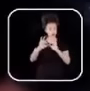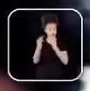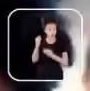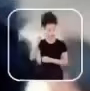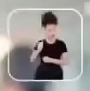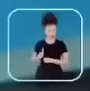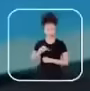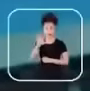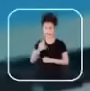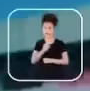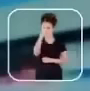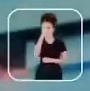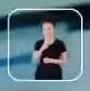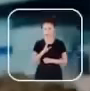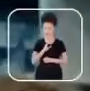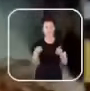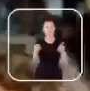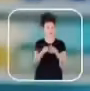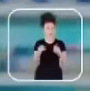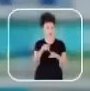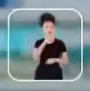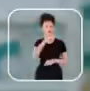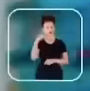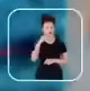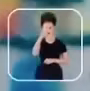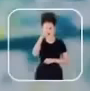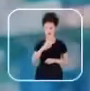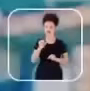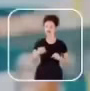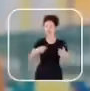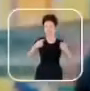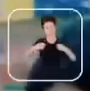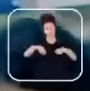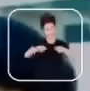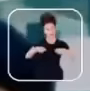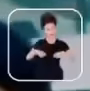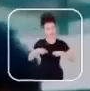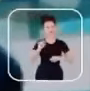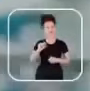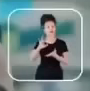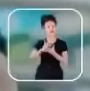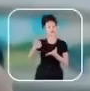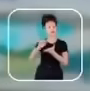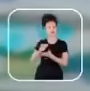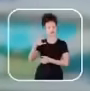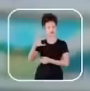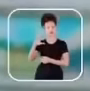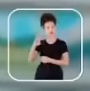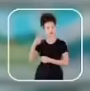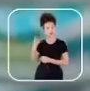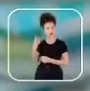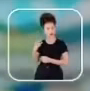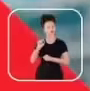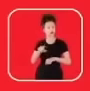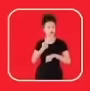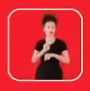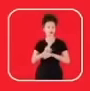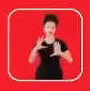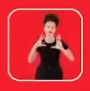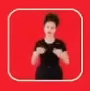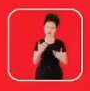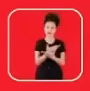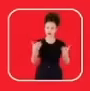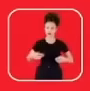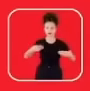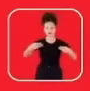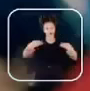ter crime de responsabilidade sabe que vai sofrer o impeachment então ele fez o correto mas eu acho que não vai ser o suficiente essa notícia foi sugerida por dois